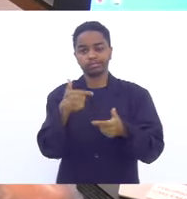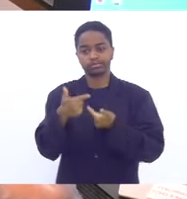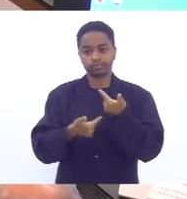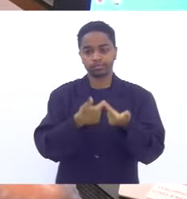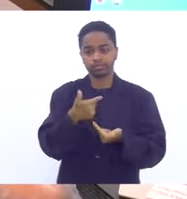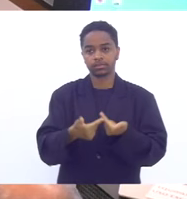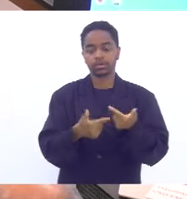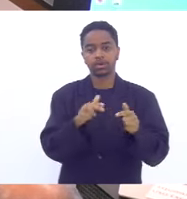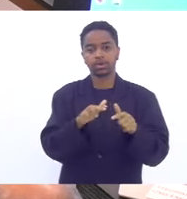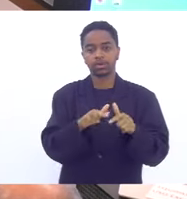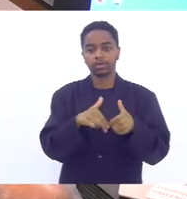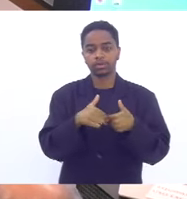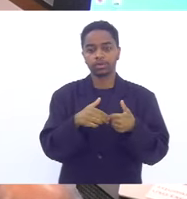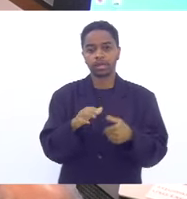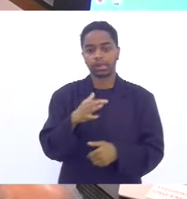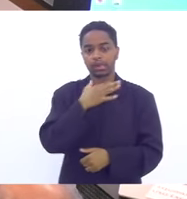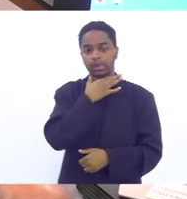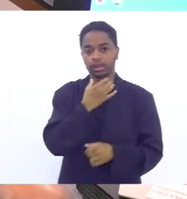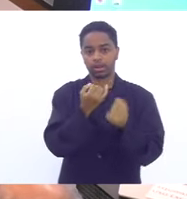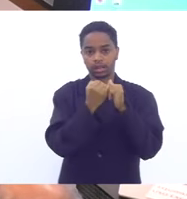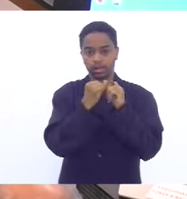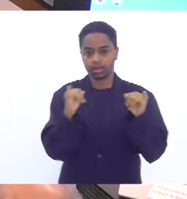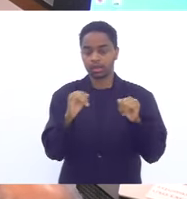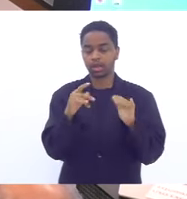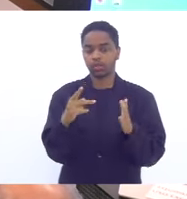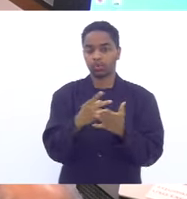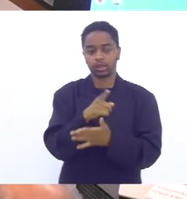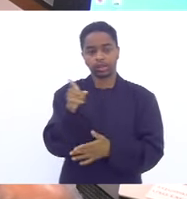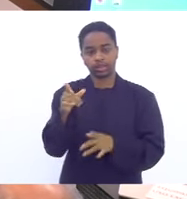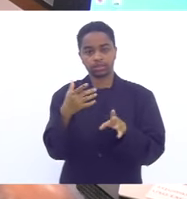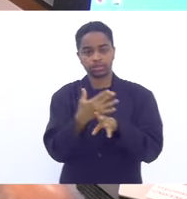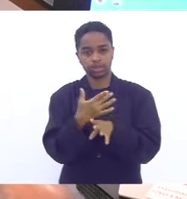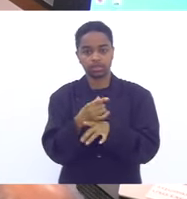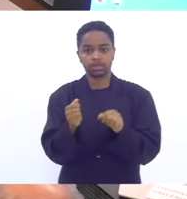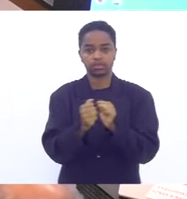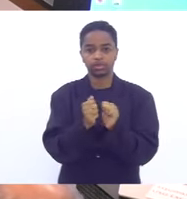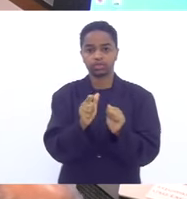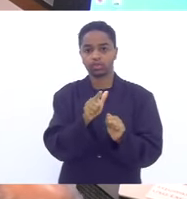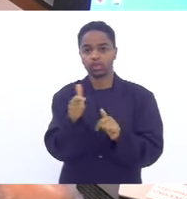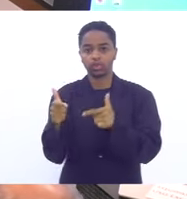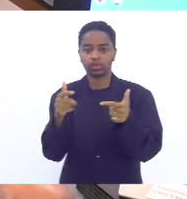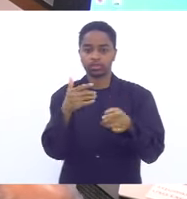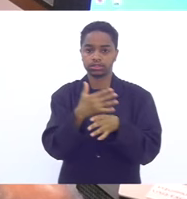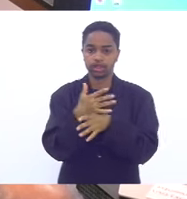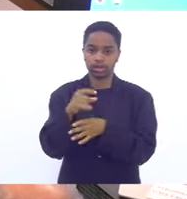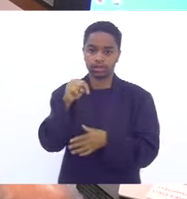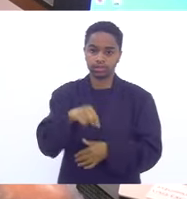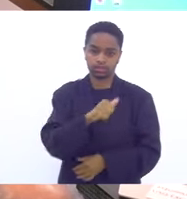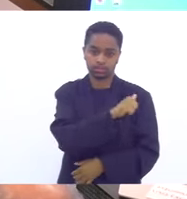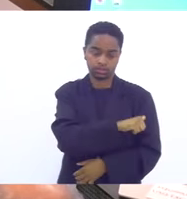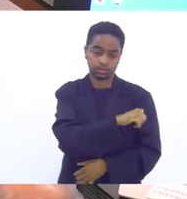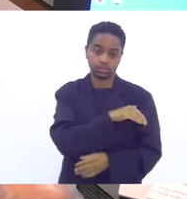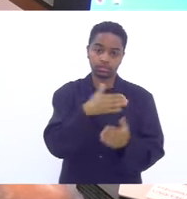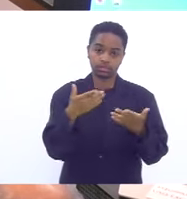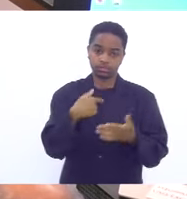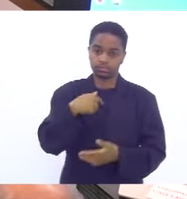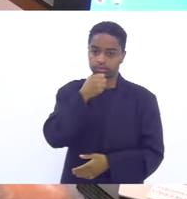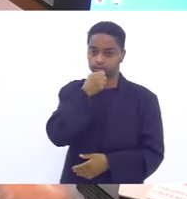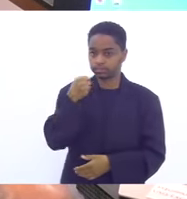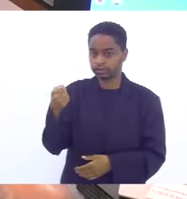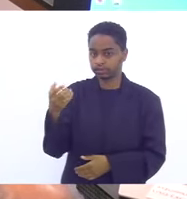fruto dessa crise energética que Paraíba do Sul tem vivido, junto com todas as cidades do estado, do interior do estado do Rio de Janeiro. Então, passar a